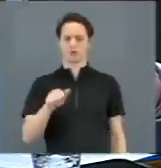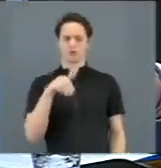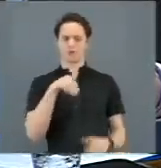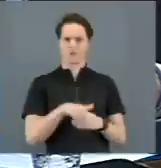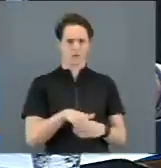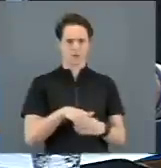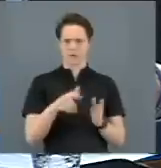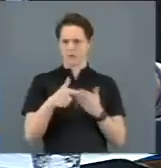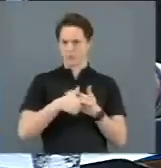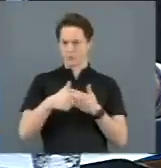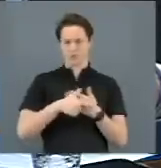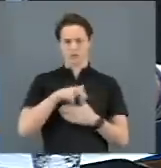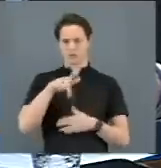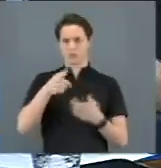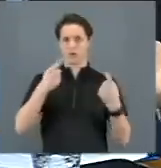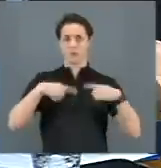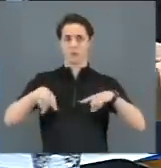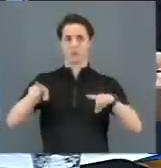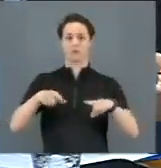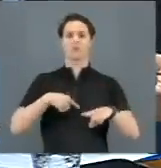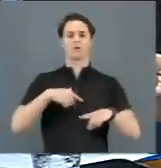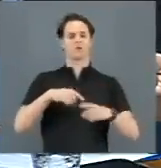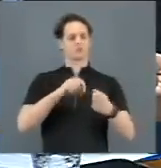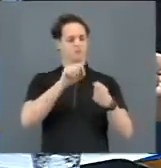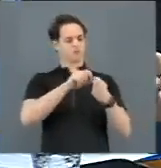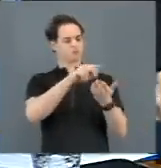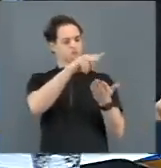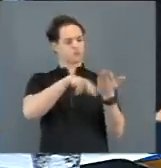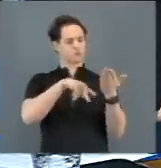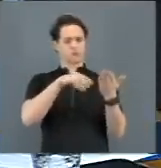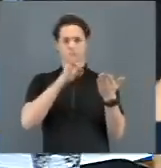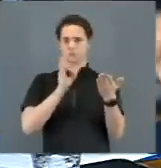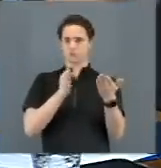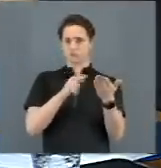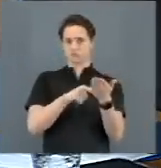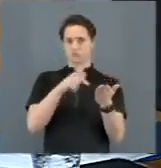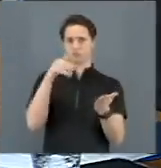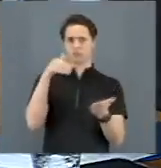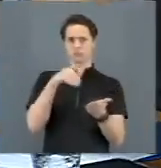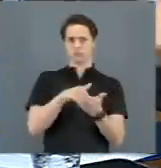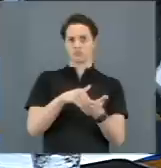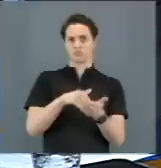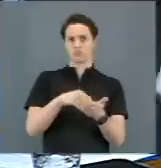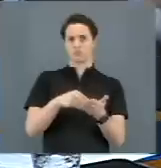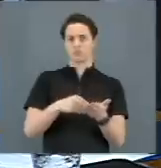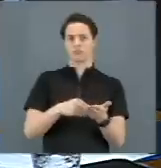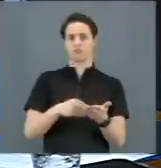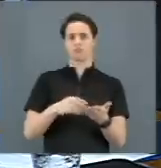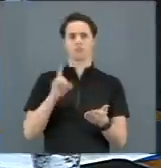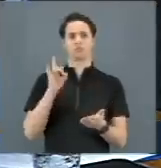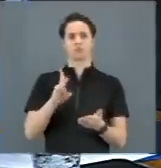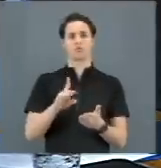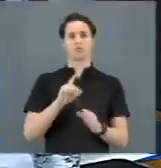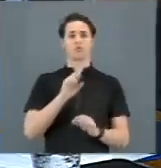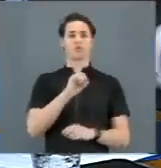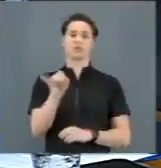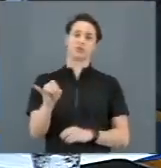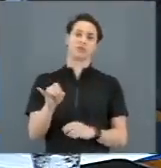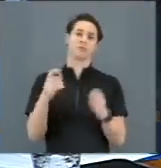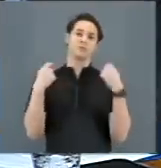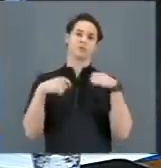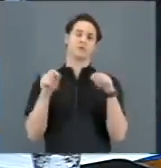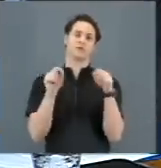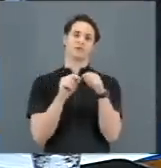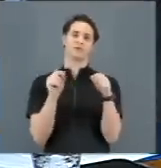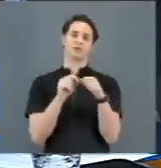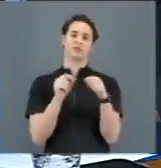não é contra a urna eletrônica, confere com que ele votou, confirmava, caía numa urna lacrada, para, se fosse o caso, fazer a